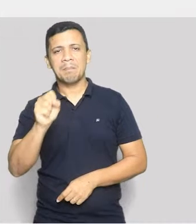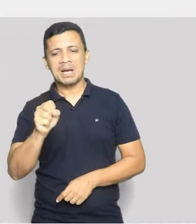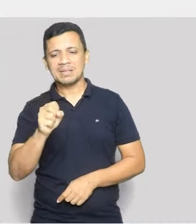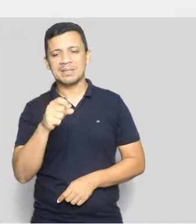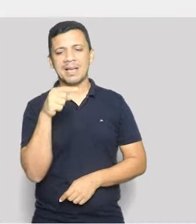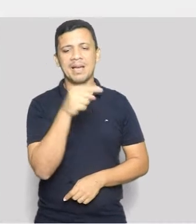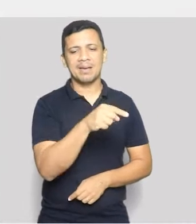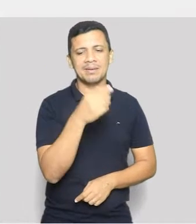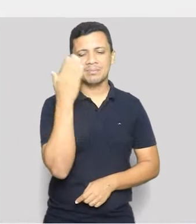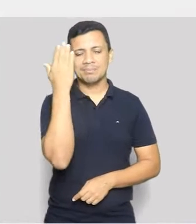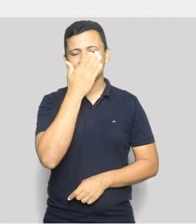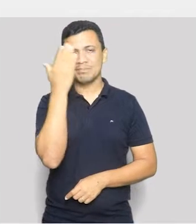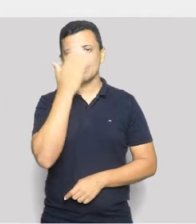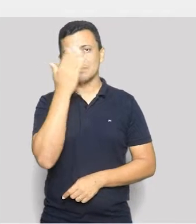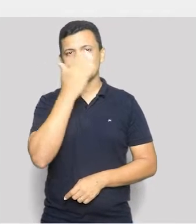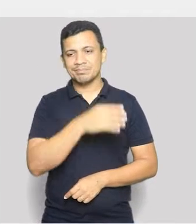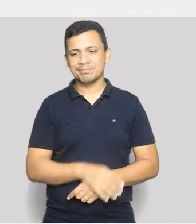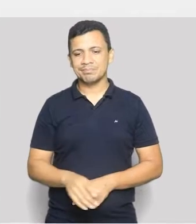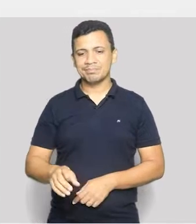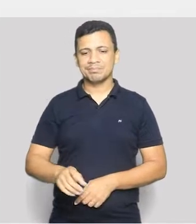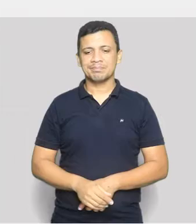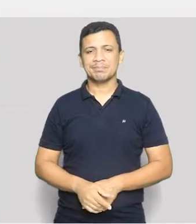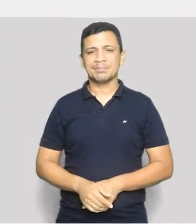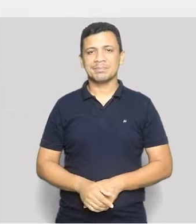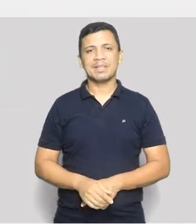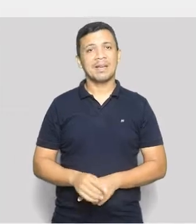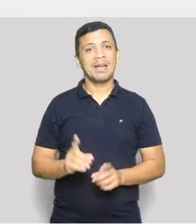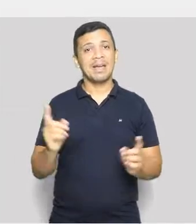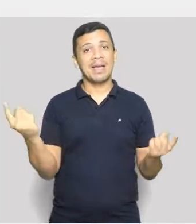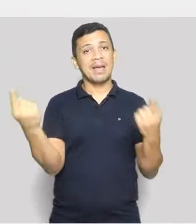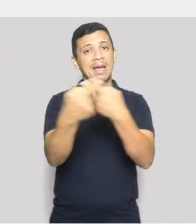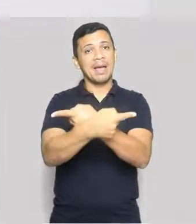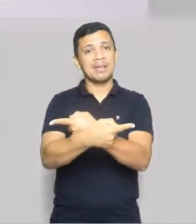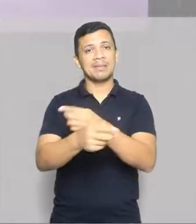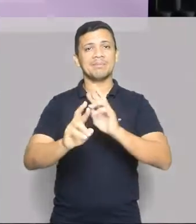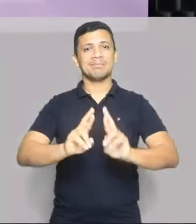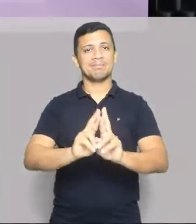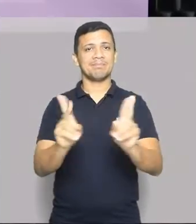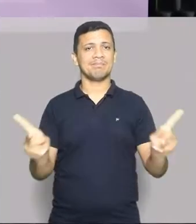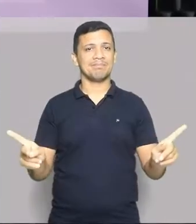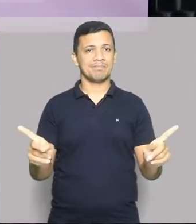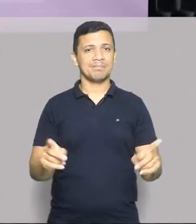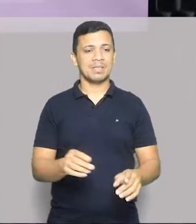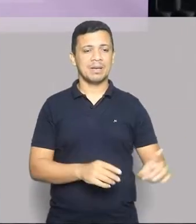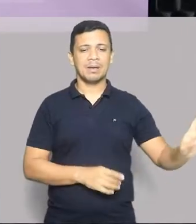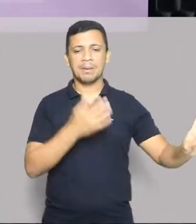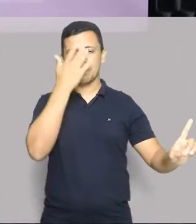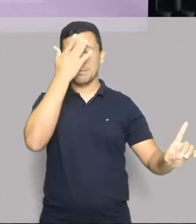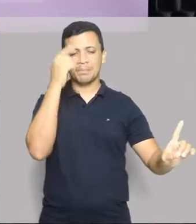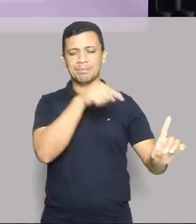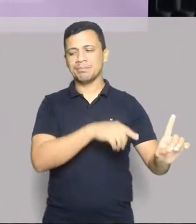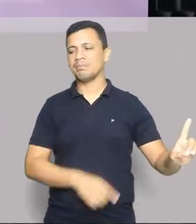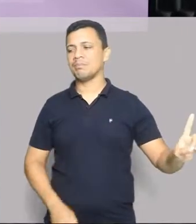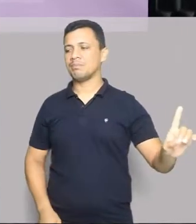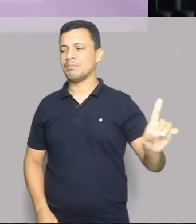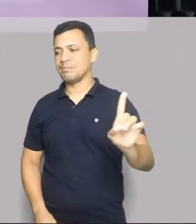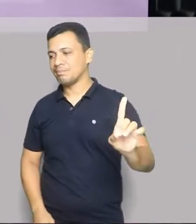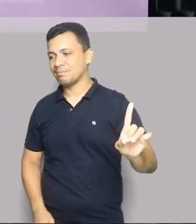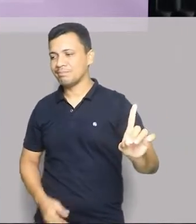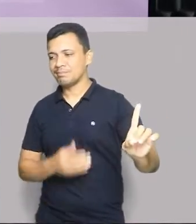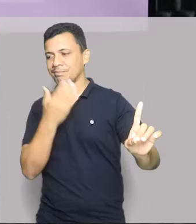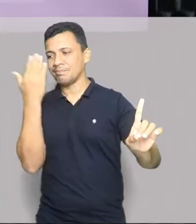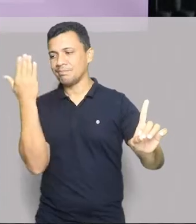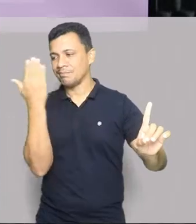adversidade. Alguém entrar e o outro não ver são ideias que se contradizem, que se contrapõem, marcando